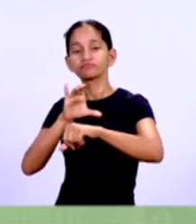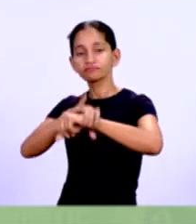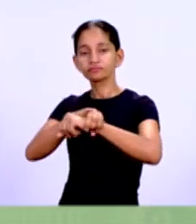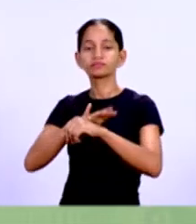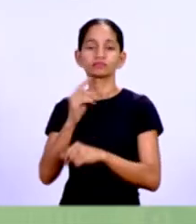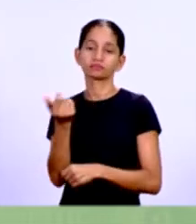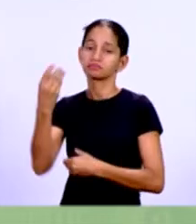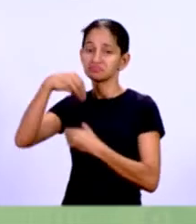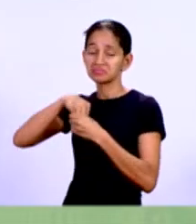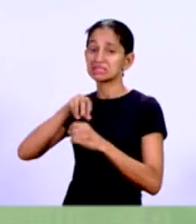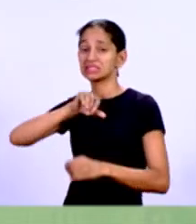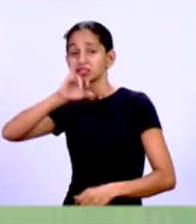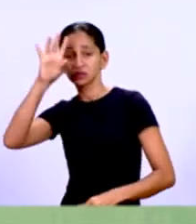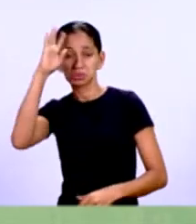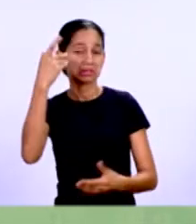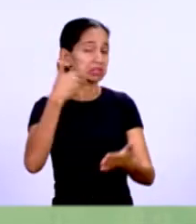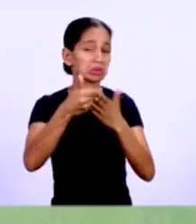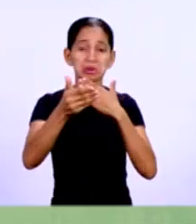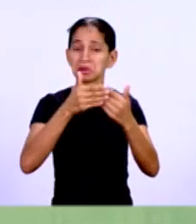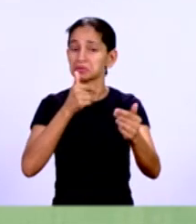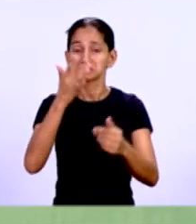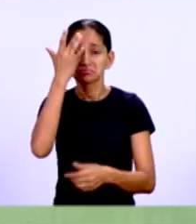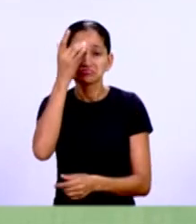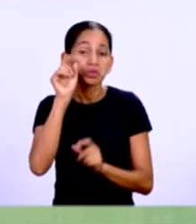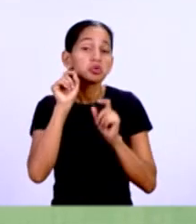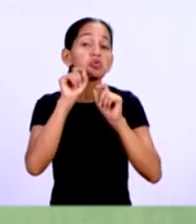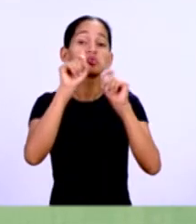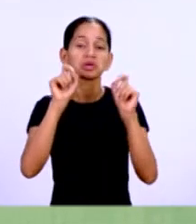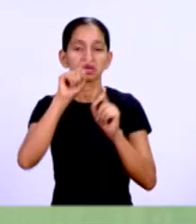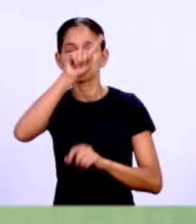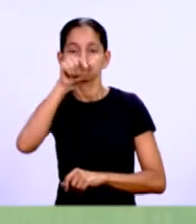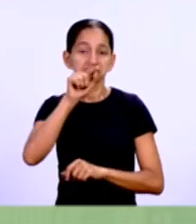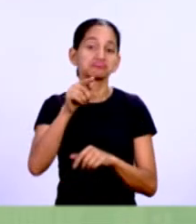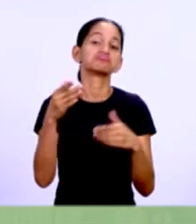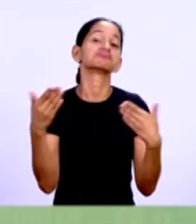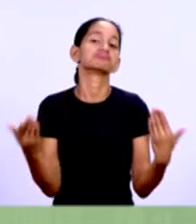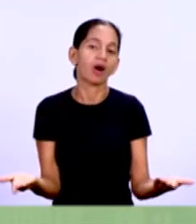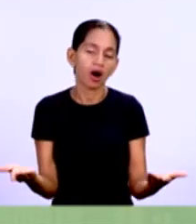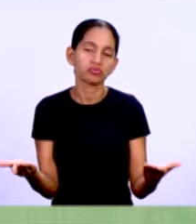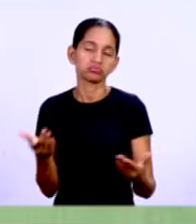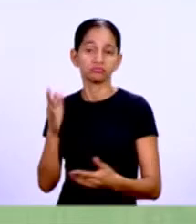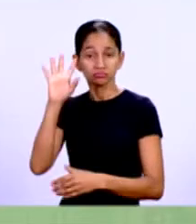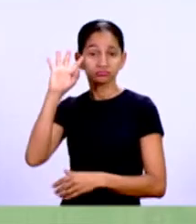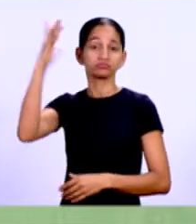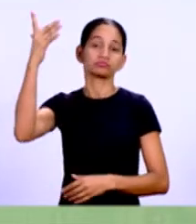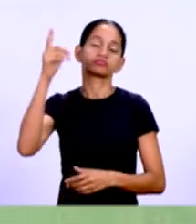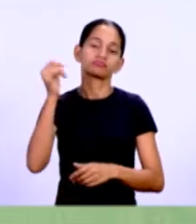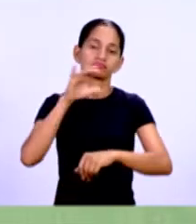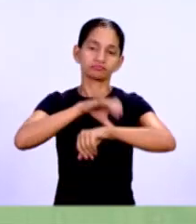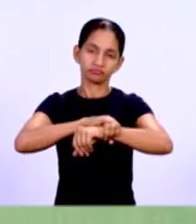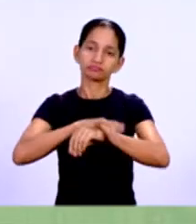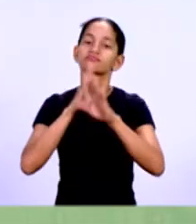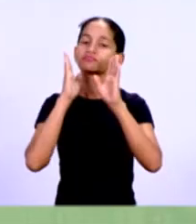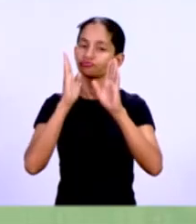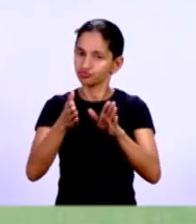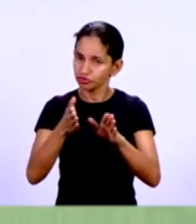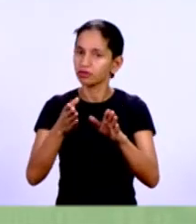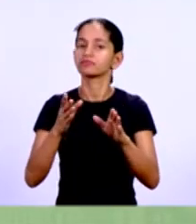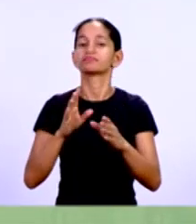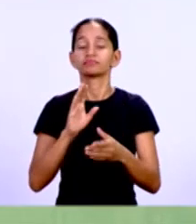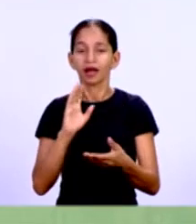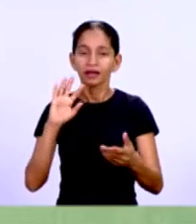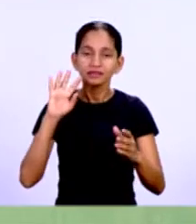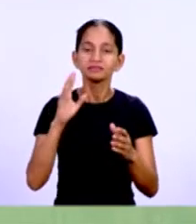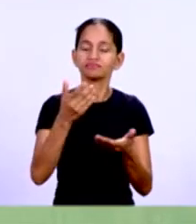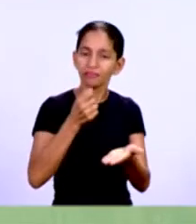ao negócio, contemplando os seguintes passos: diagnóstico dos riscos potenciais, 2. Priorização dos